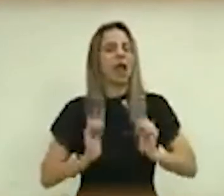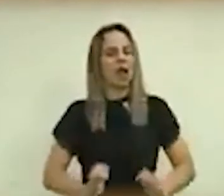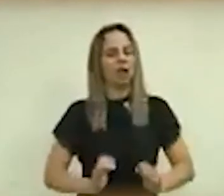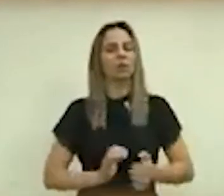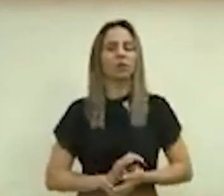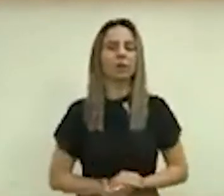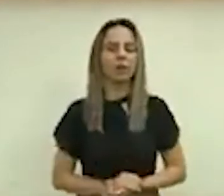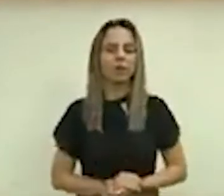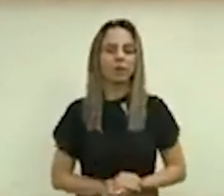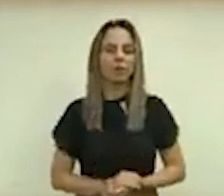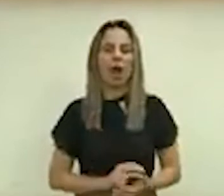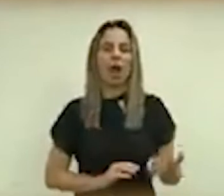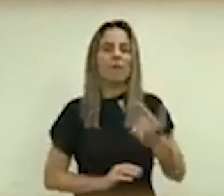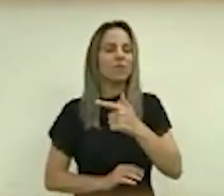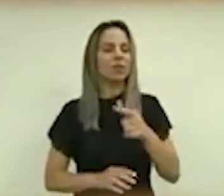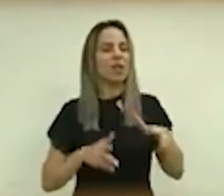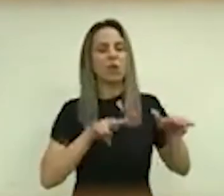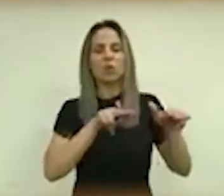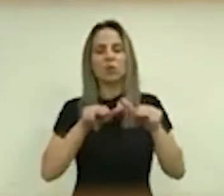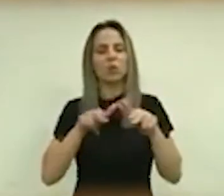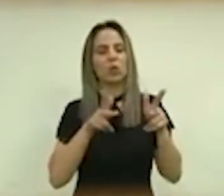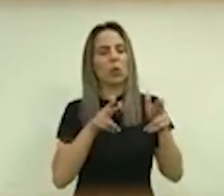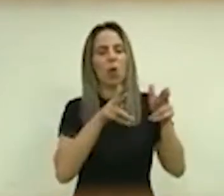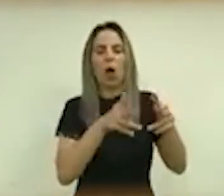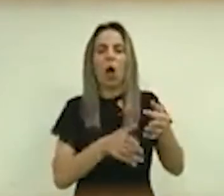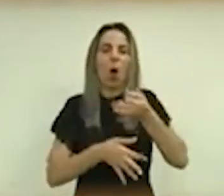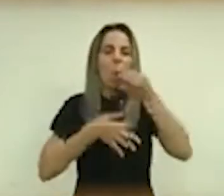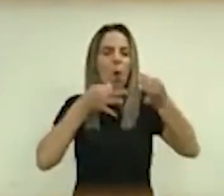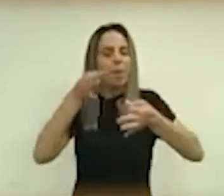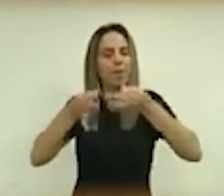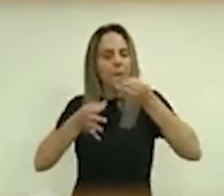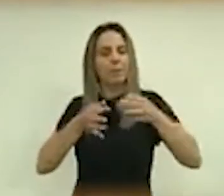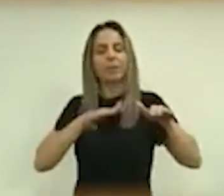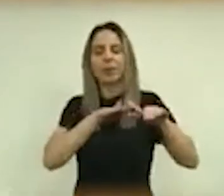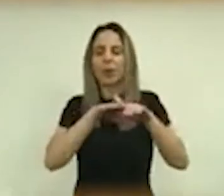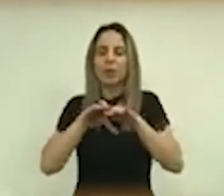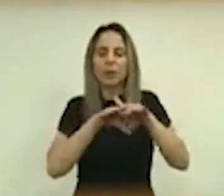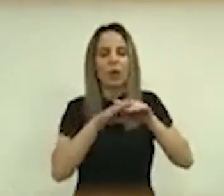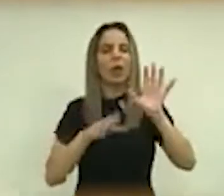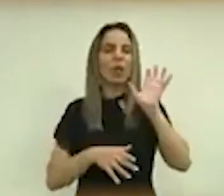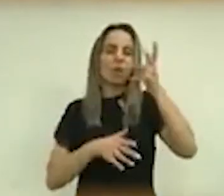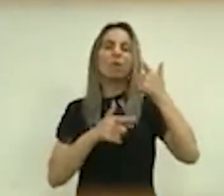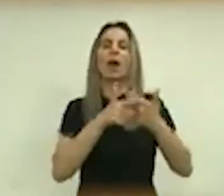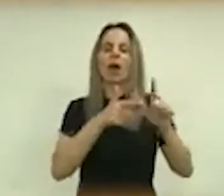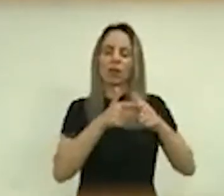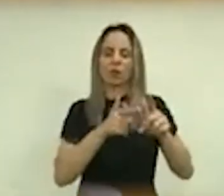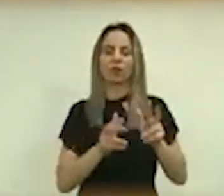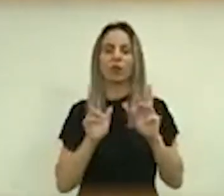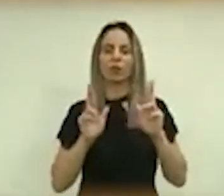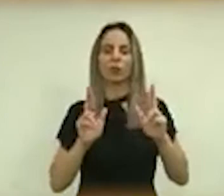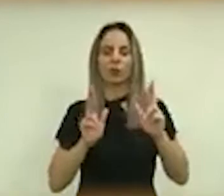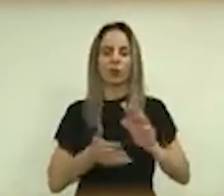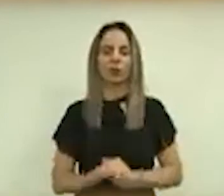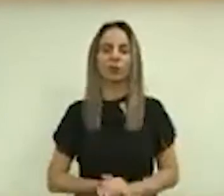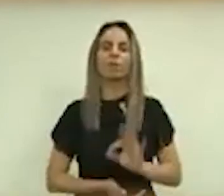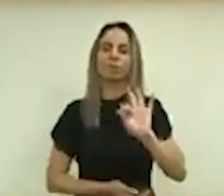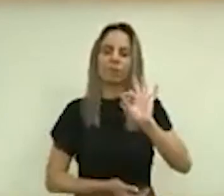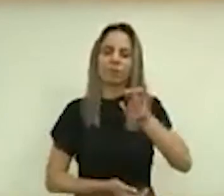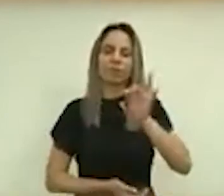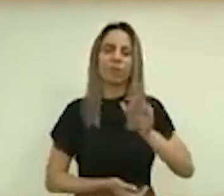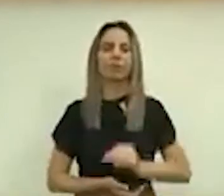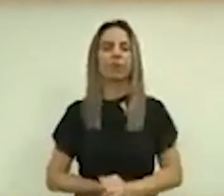da sua imparcialidade com todos os nobres vereadores e que esse problema será resolvido o quanto antes possível. Com certeza, vereador.